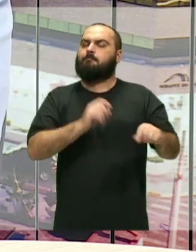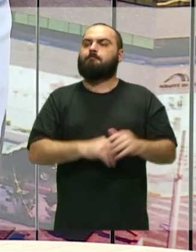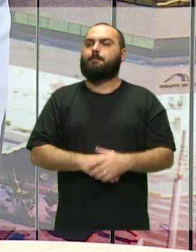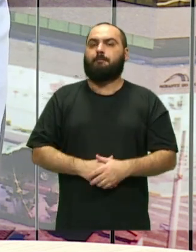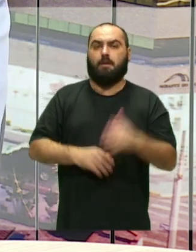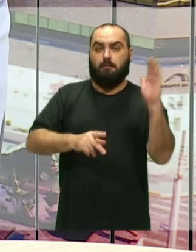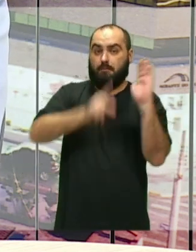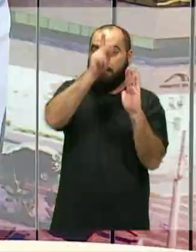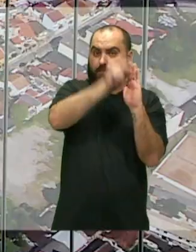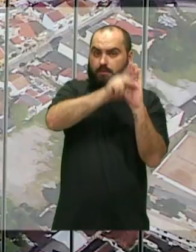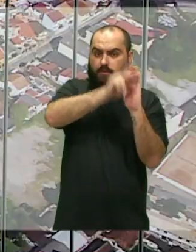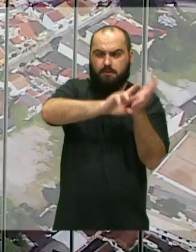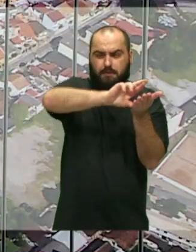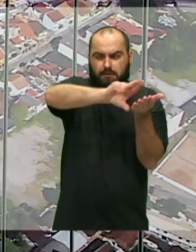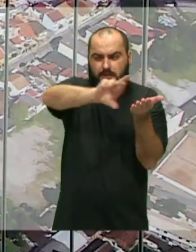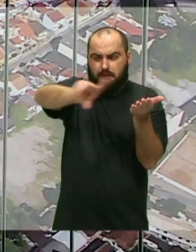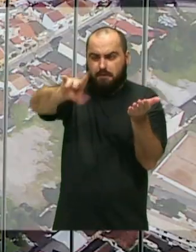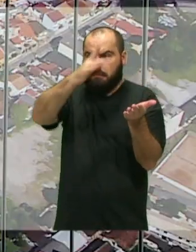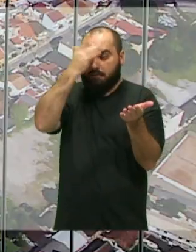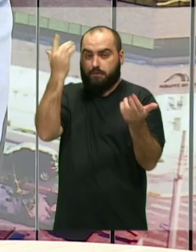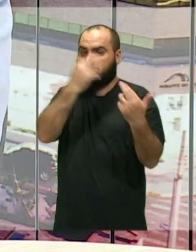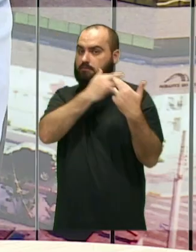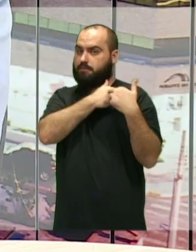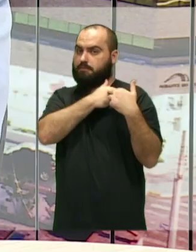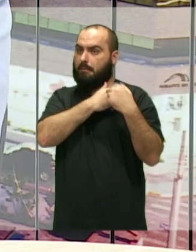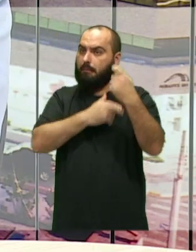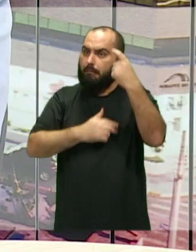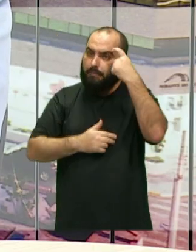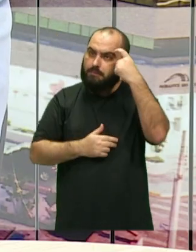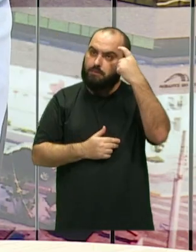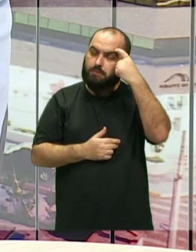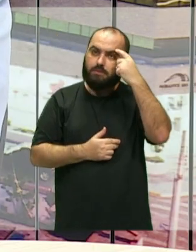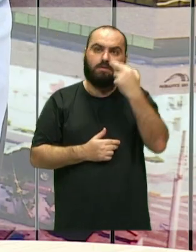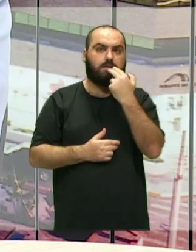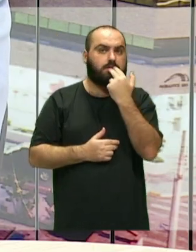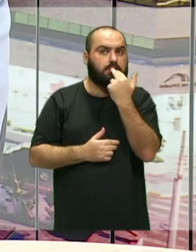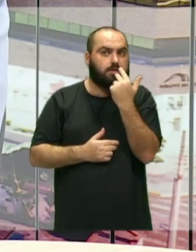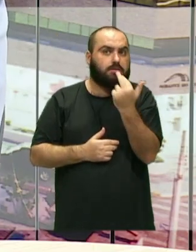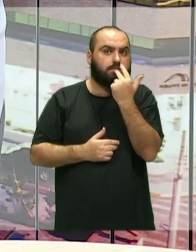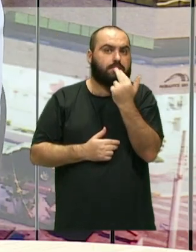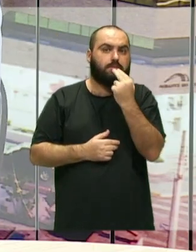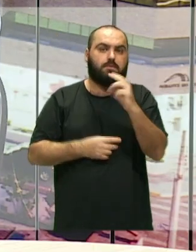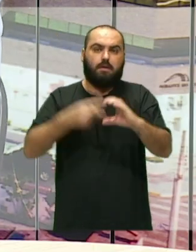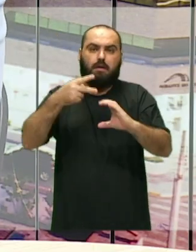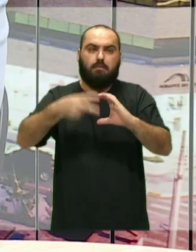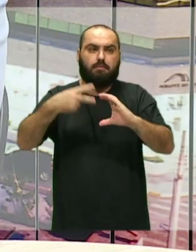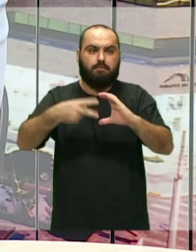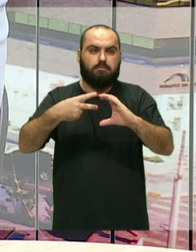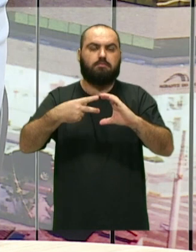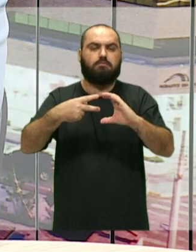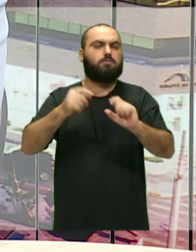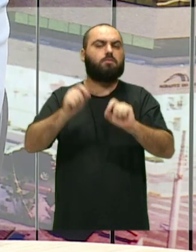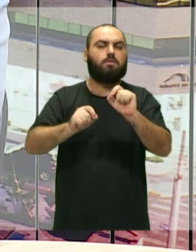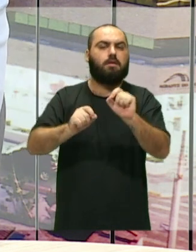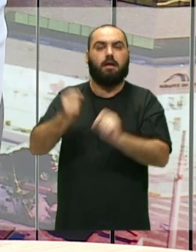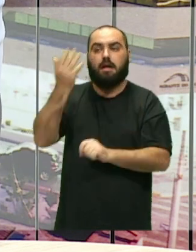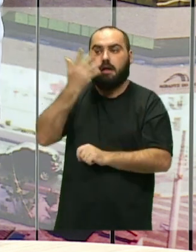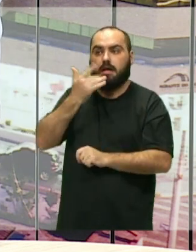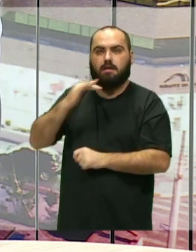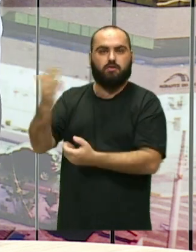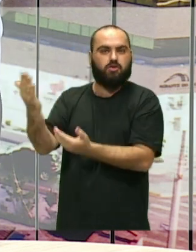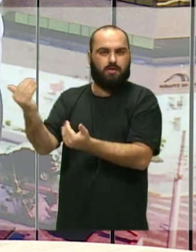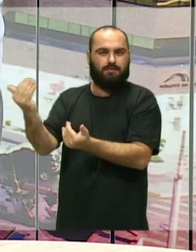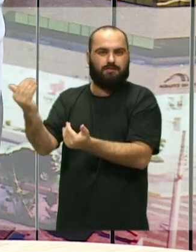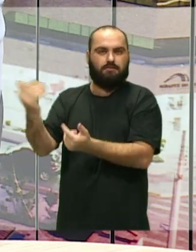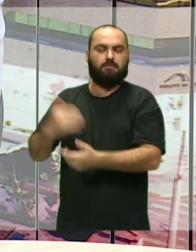projeto que foi feito a muitas mãos É pensou num modelo de câmara Mirim onde a criança ou pré-adolescente